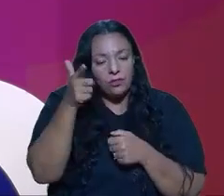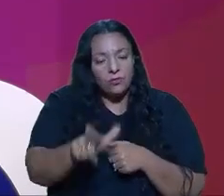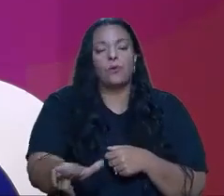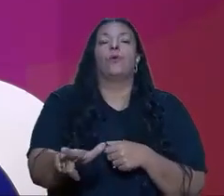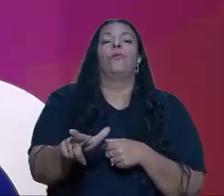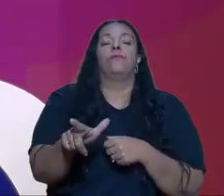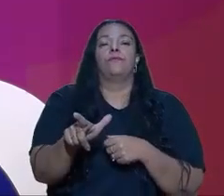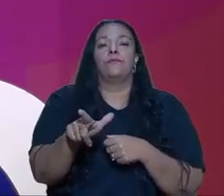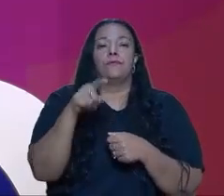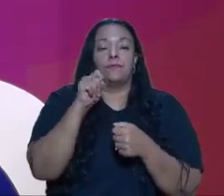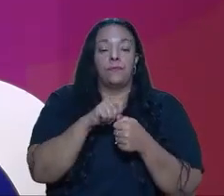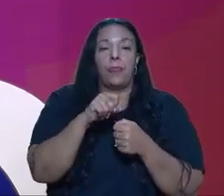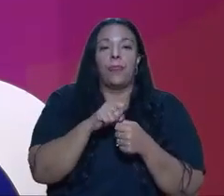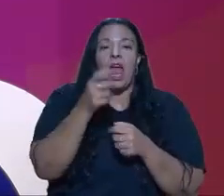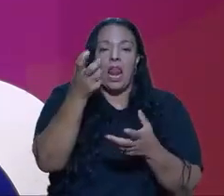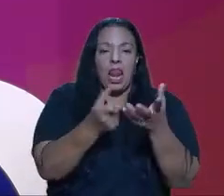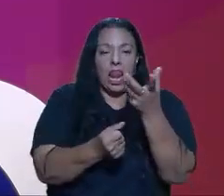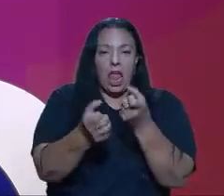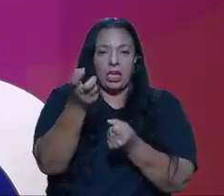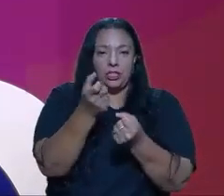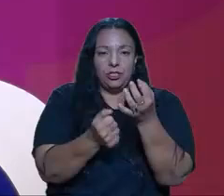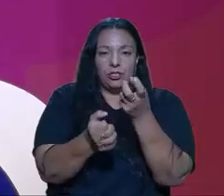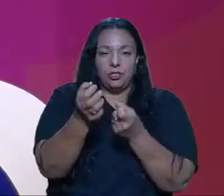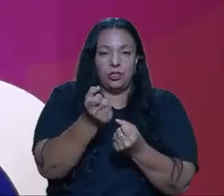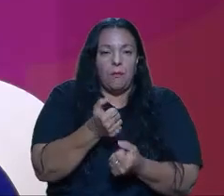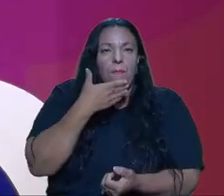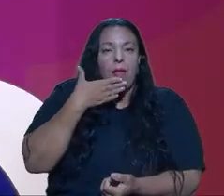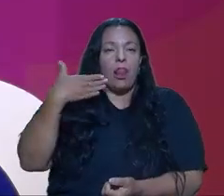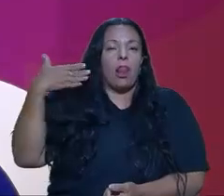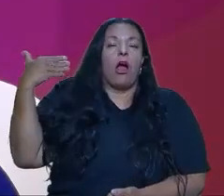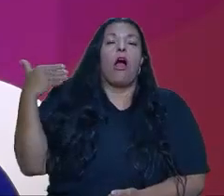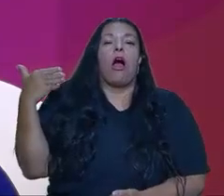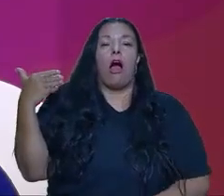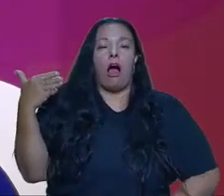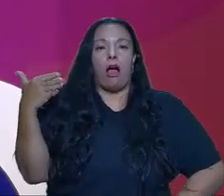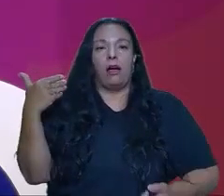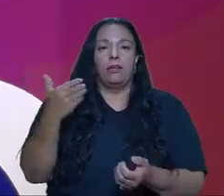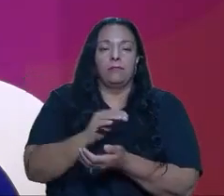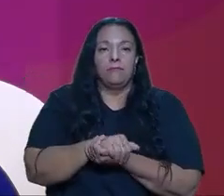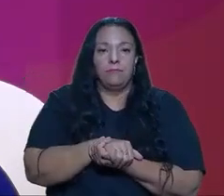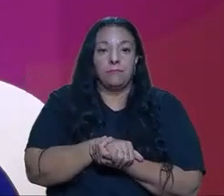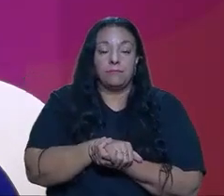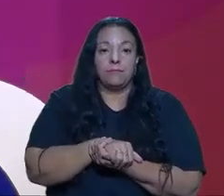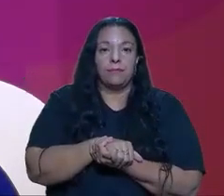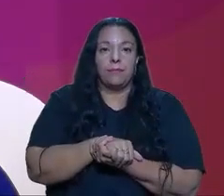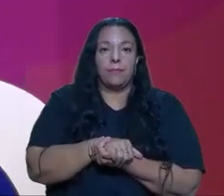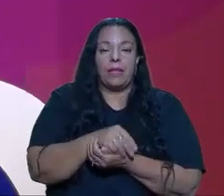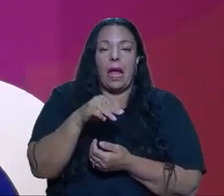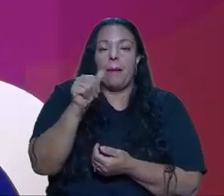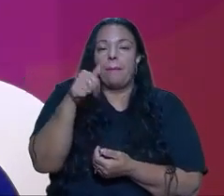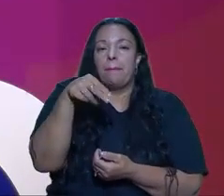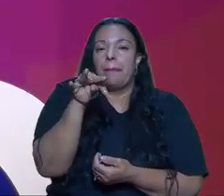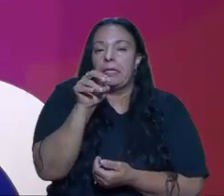de Libras. Estes intercalam ao longo do vídeo entre diferentes mulheres e homens que trajam blusa preta. Eles traduzem simultaneamente